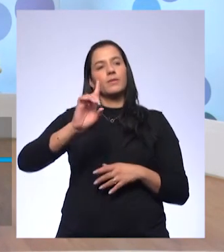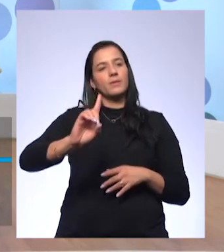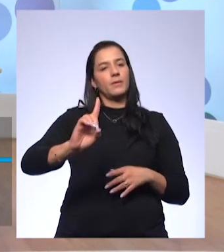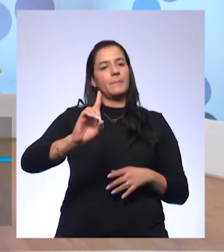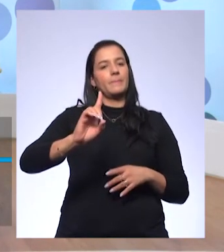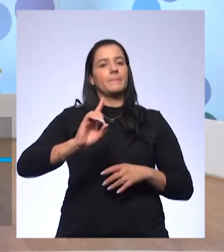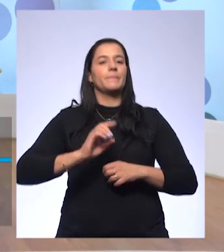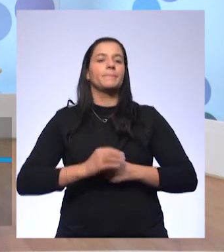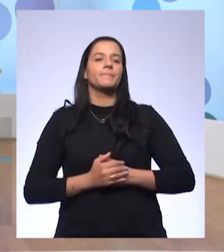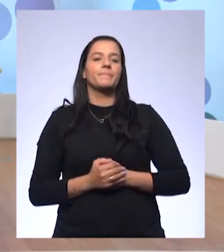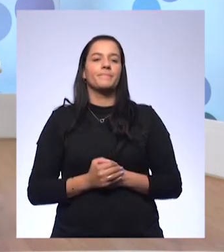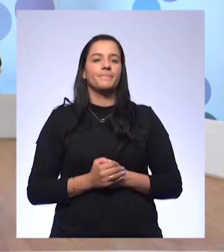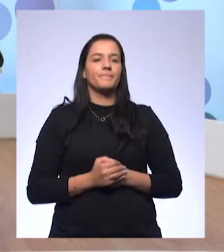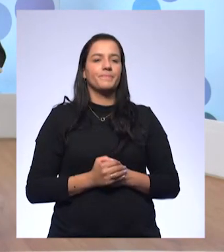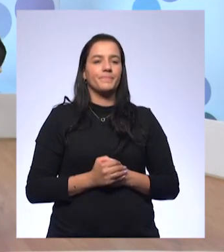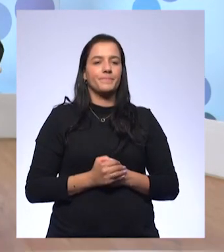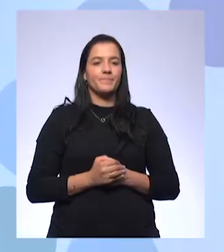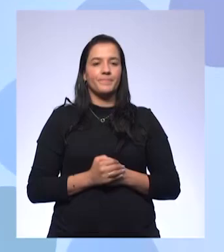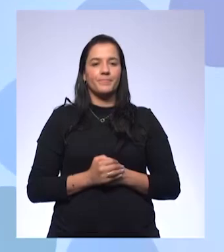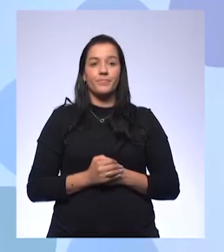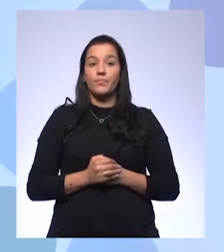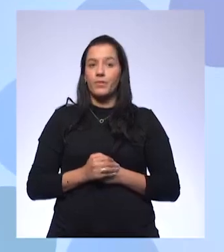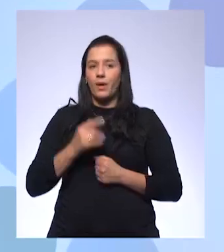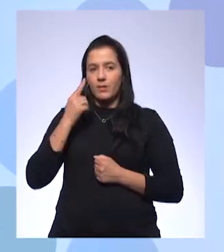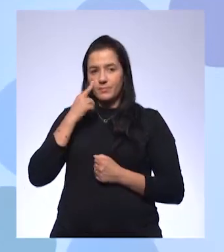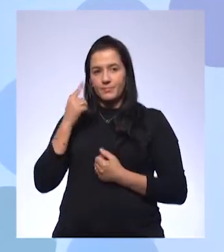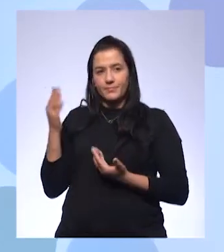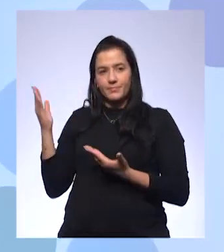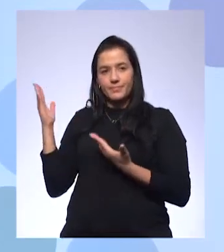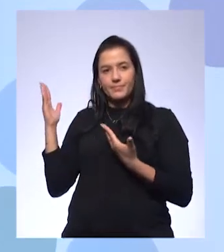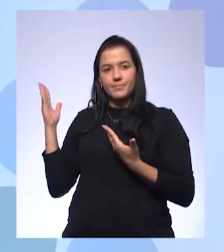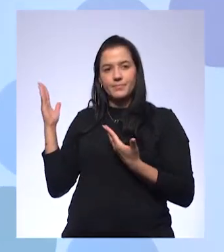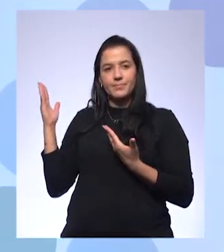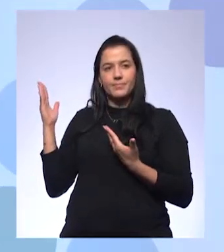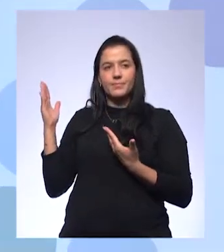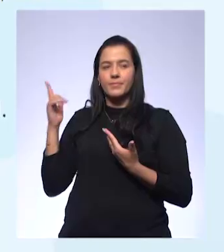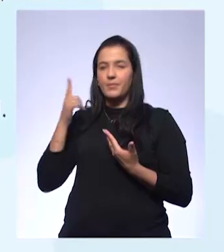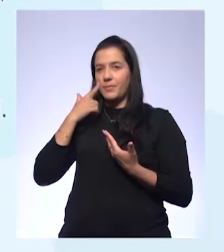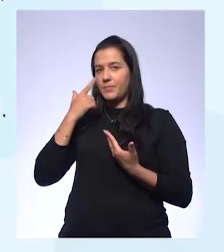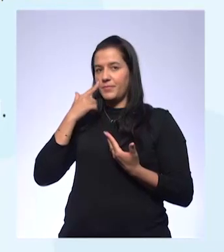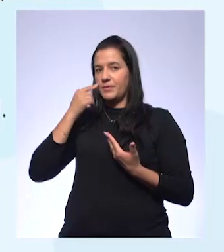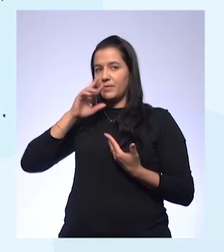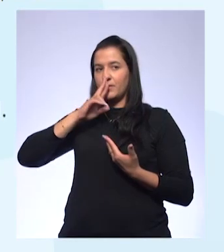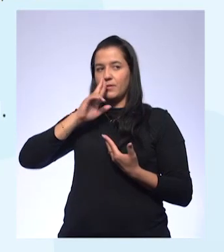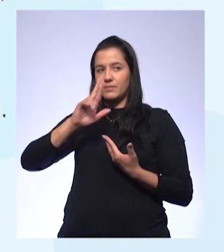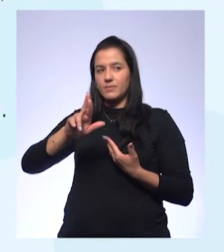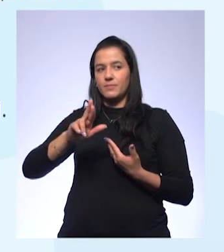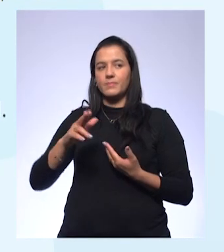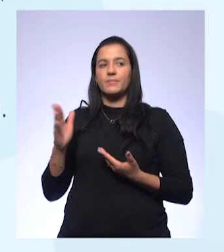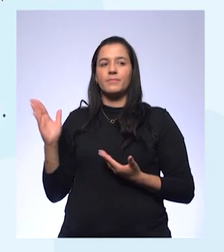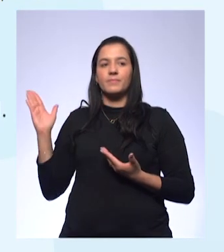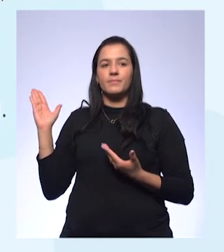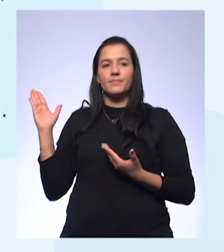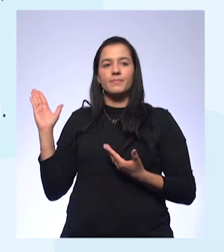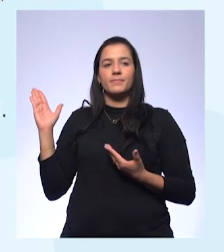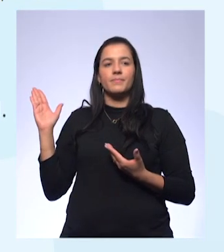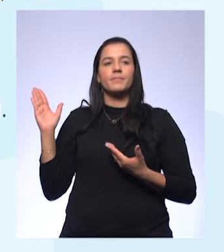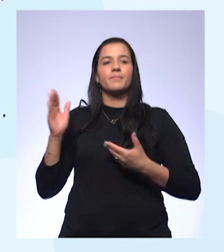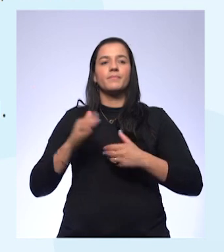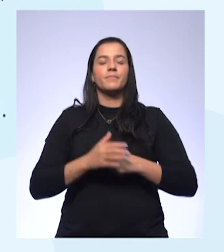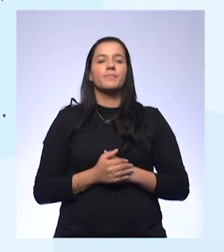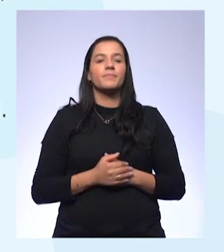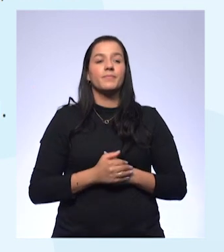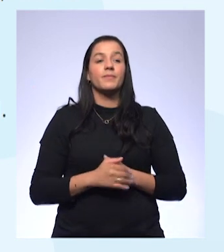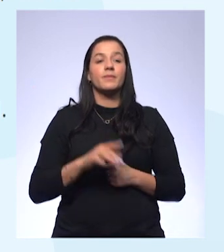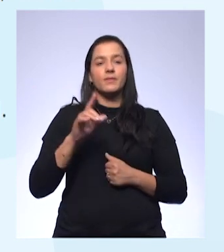D. Vamos lá, vamos olhar aí na nossa tela a correção. Eu vou fazer o comentário com vocês aí, tá? Então,